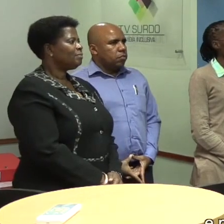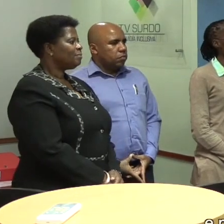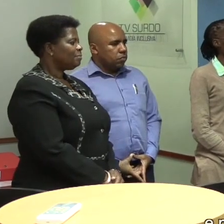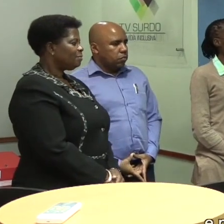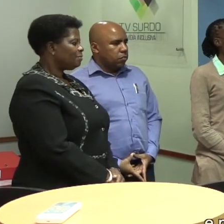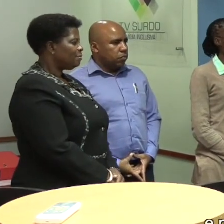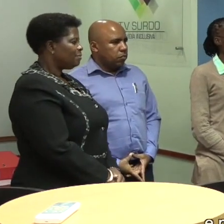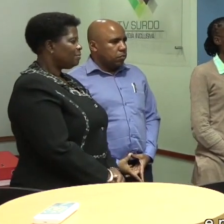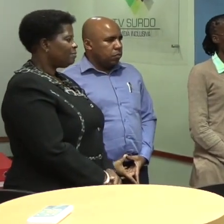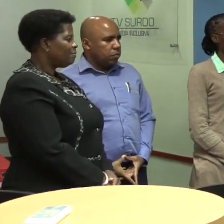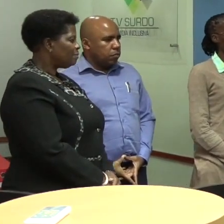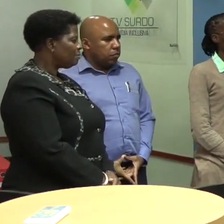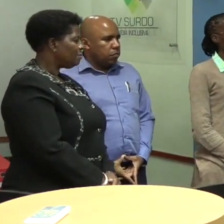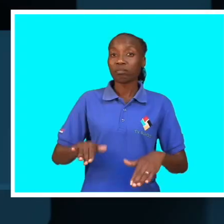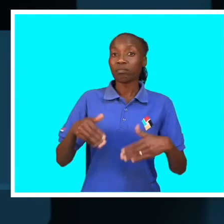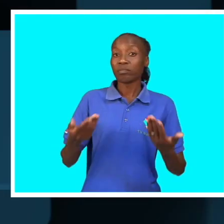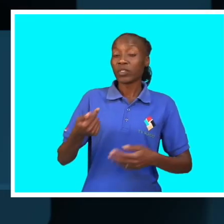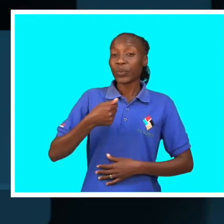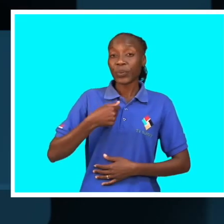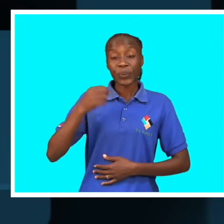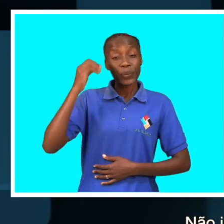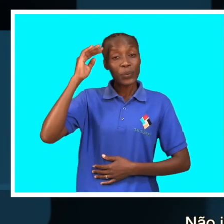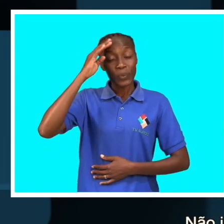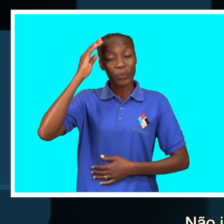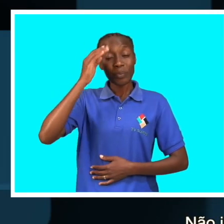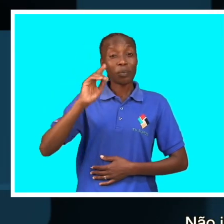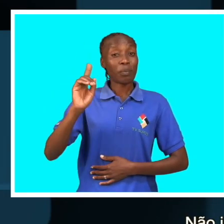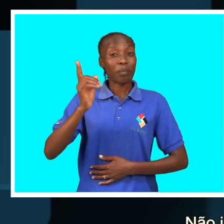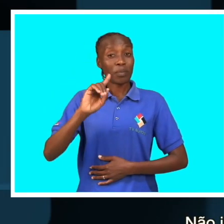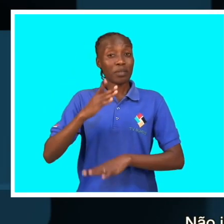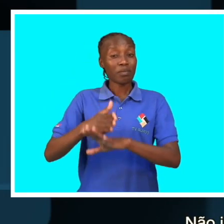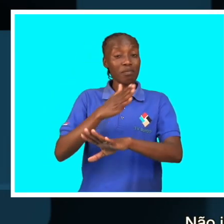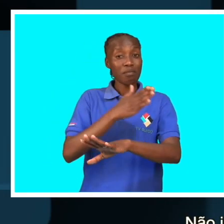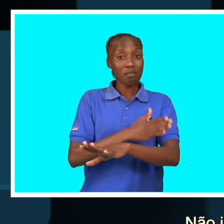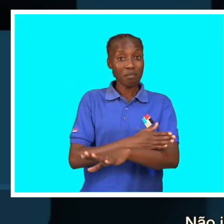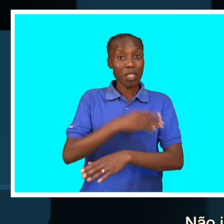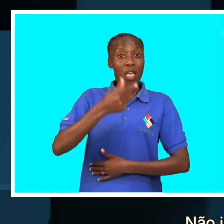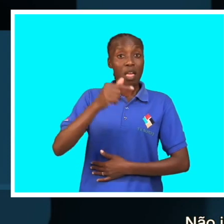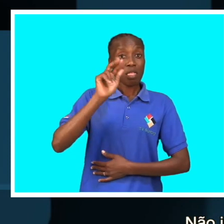deficiência informadas. Eu não imaginava que a TV Surdo,